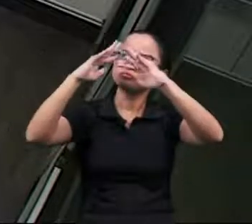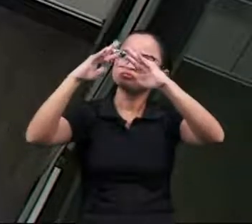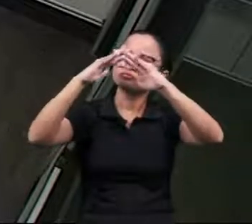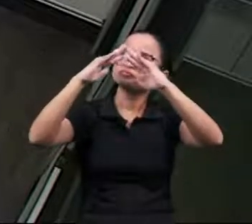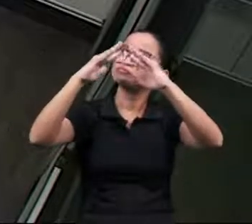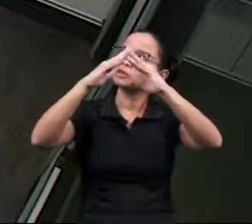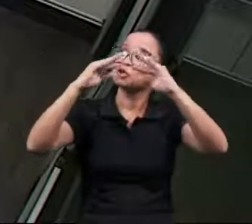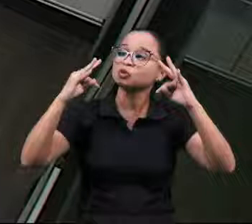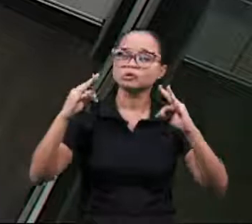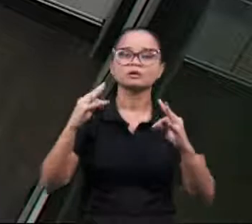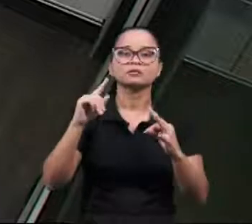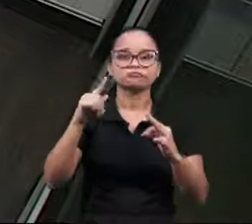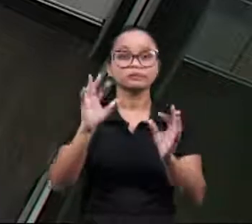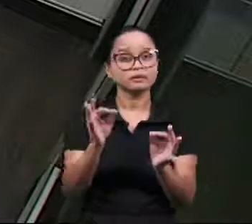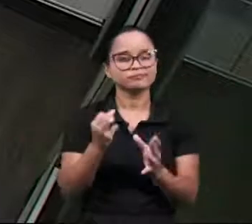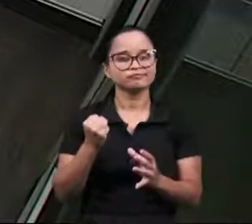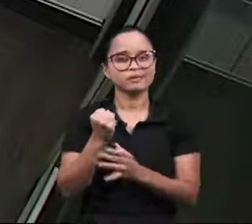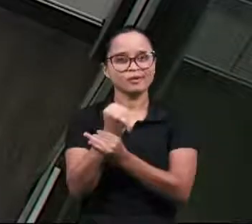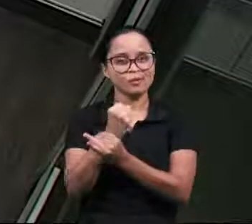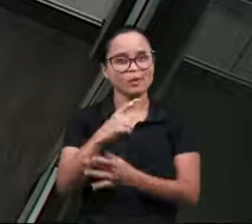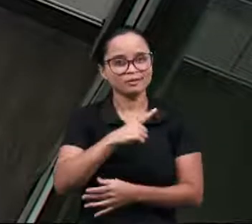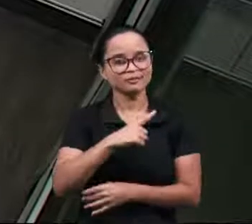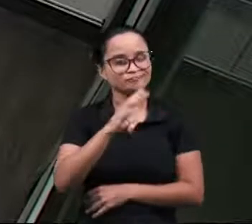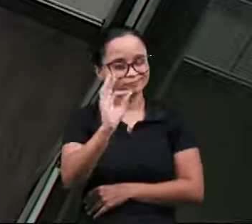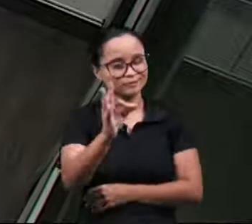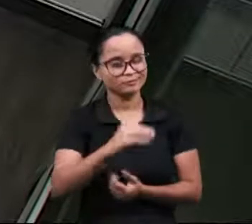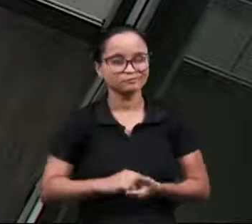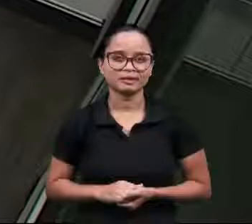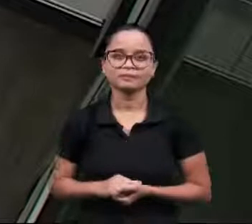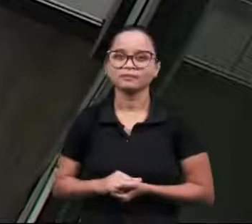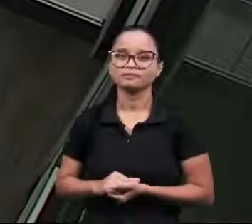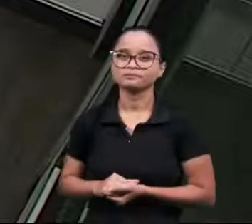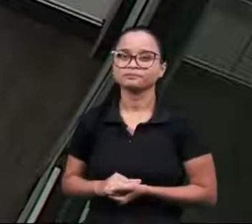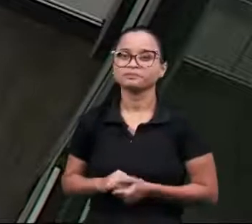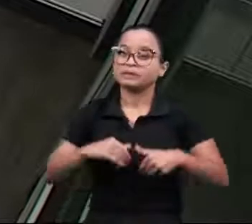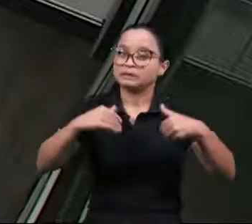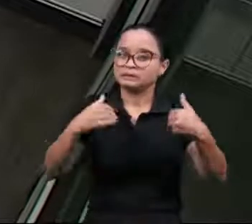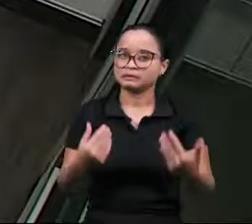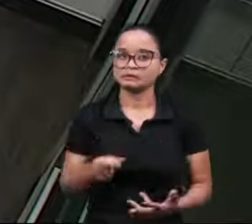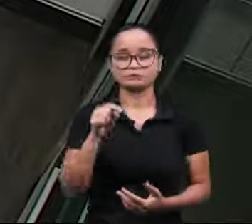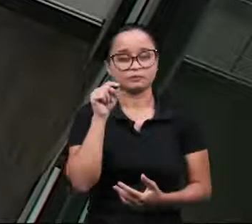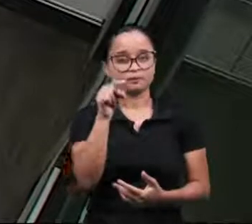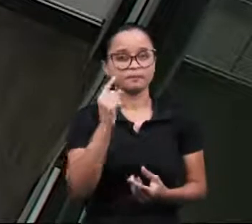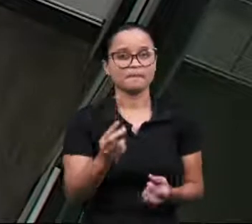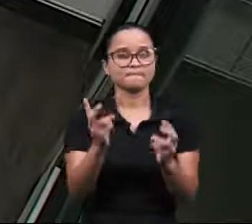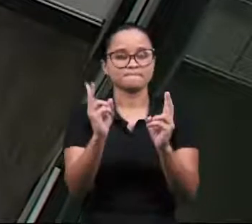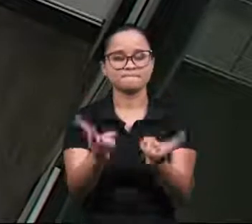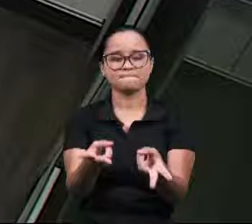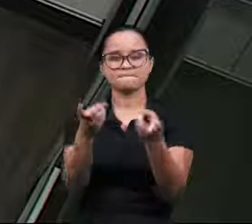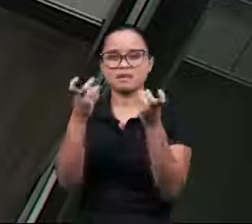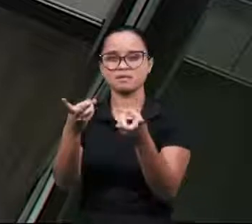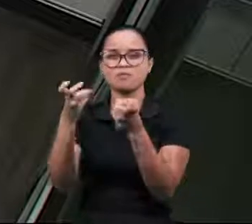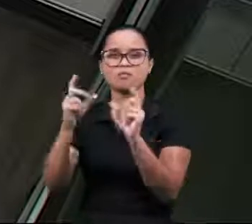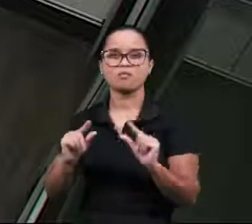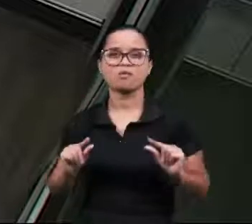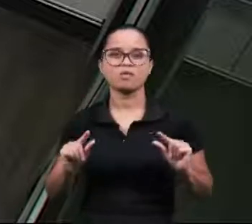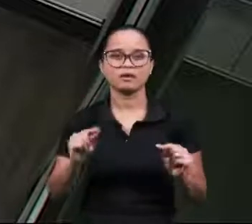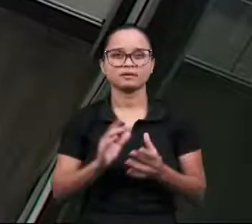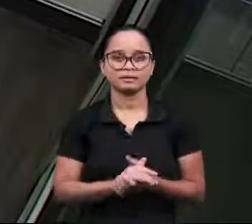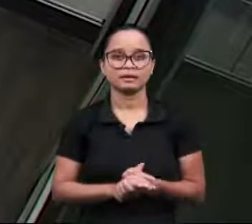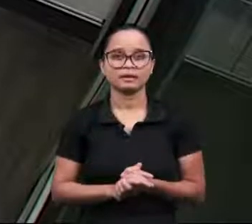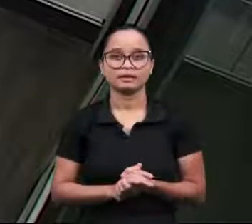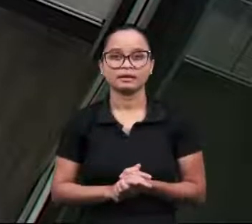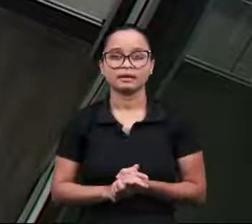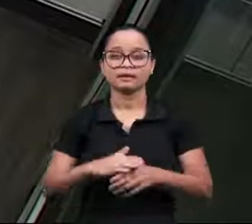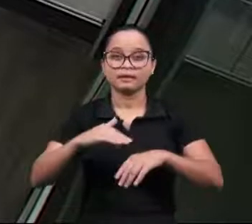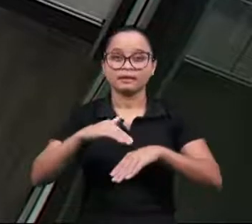com segurança. Maravilha. Mas isso mesmo, e o que você viu, o pré-montado é que mais da metade da obra